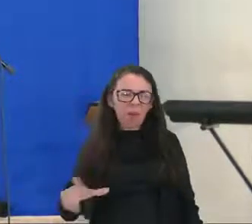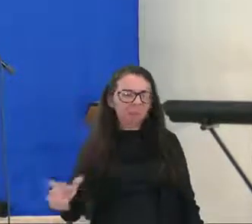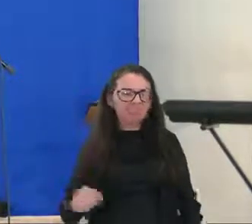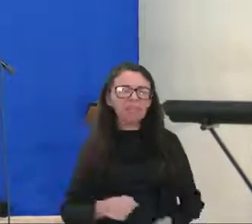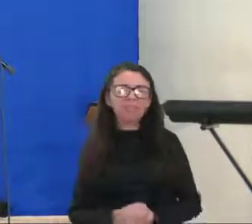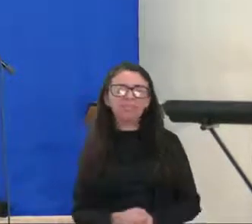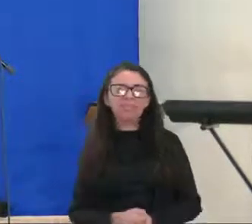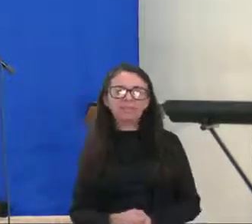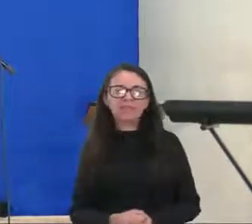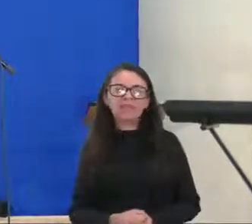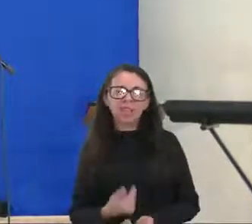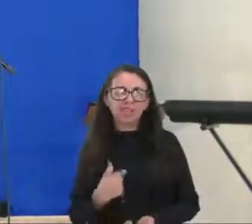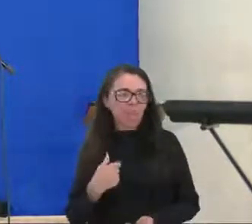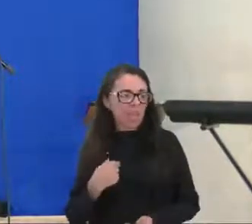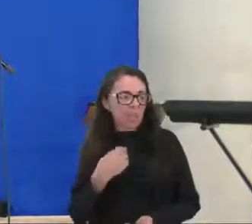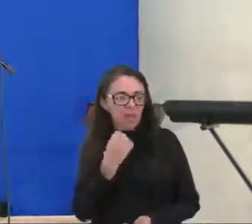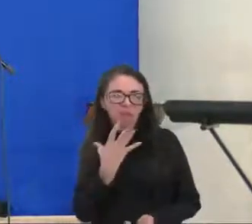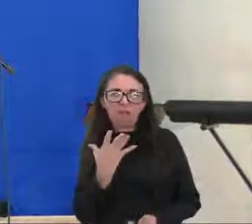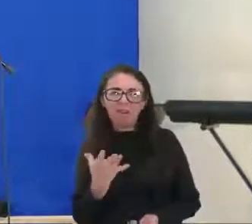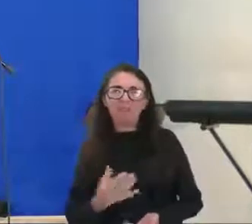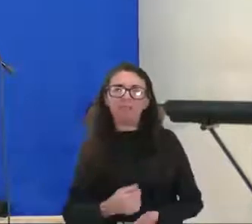Sim. Então, é isso, amados.